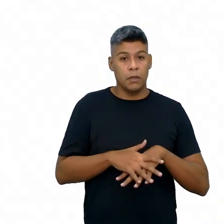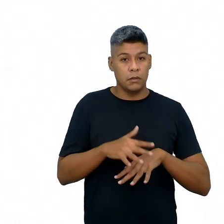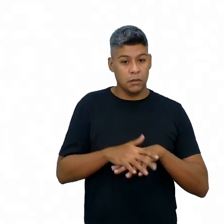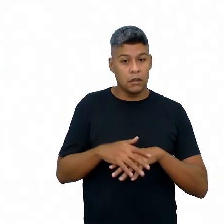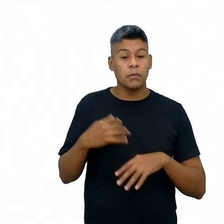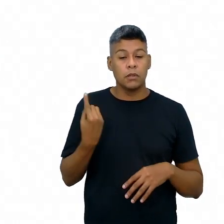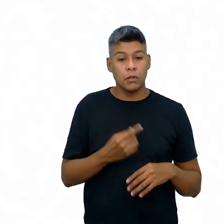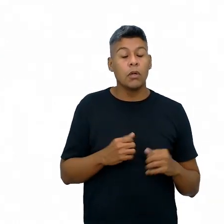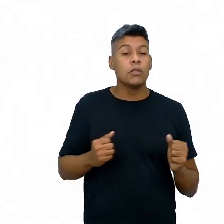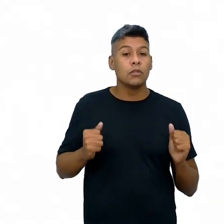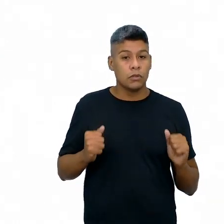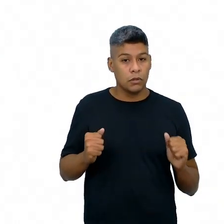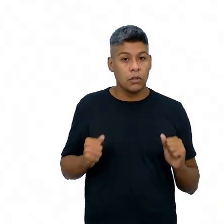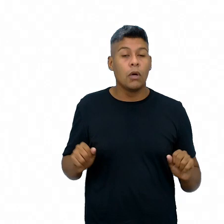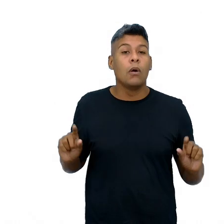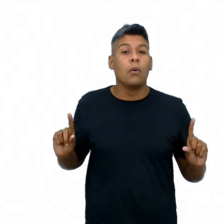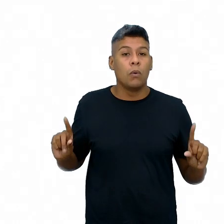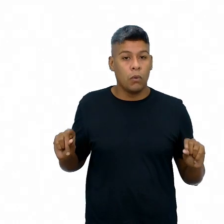nós podemos, né,